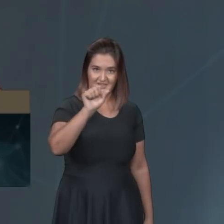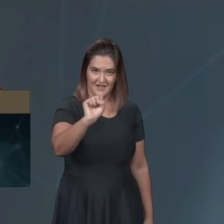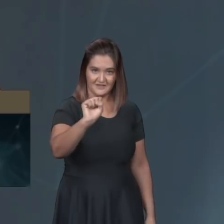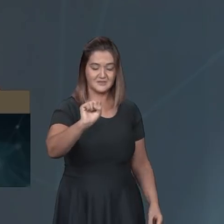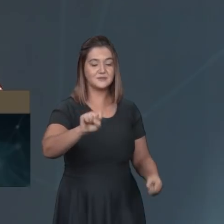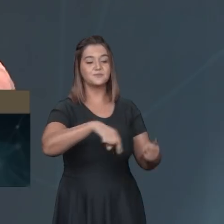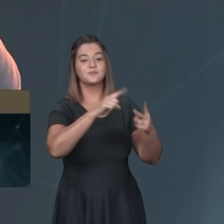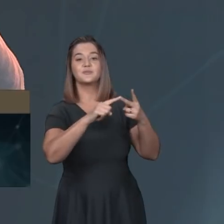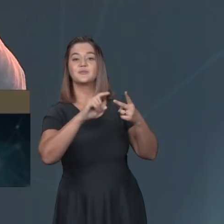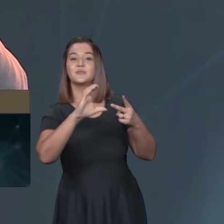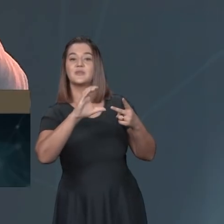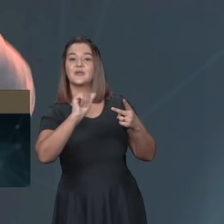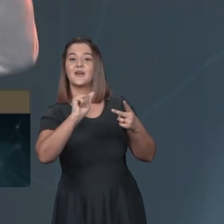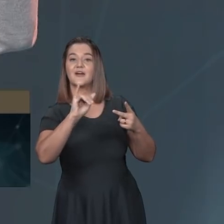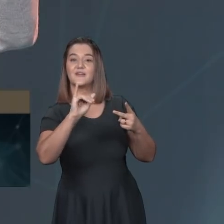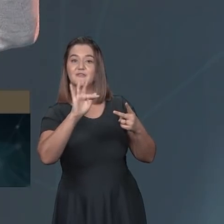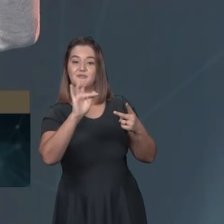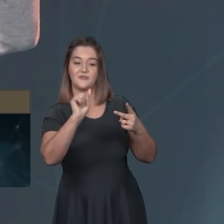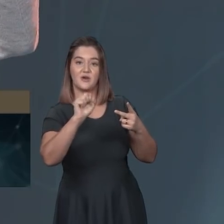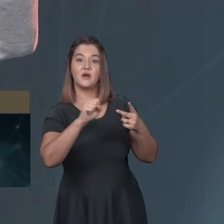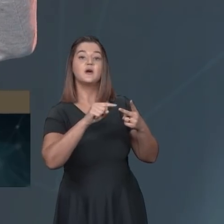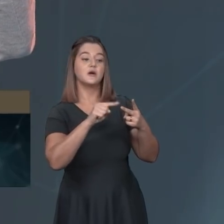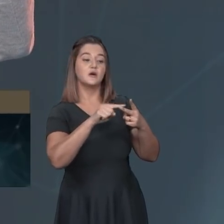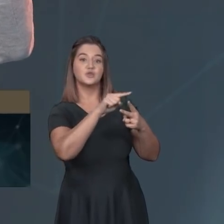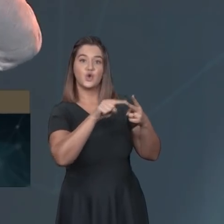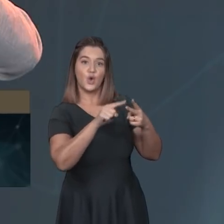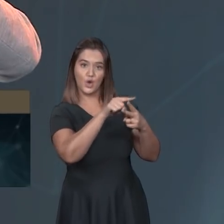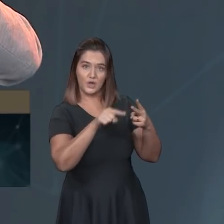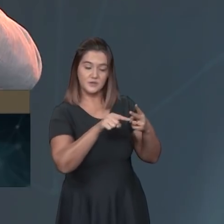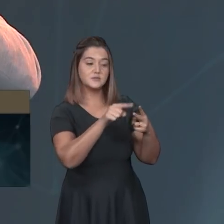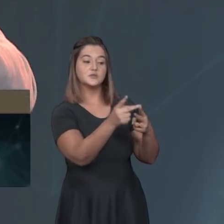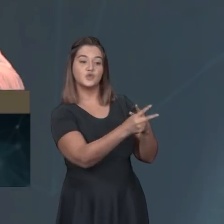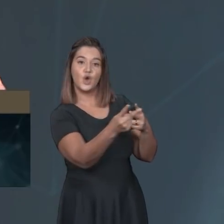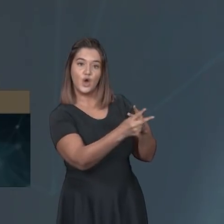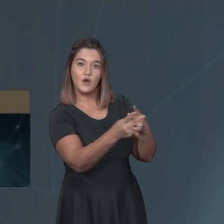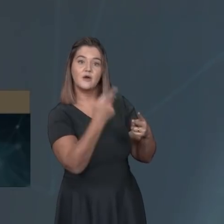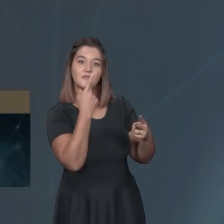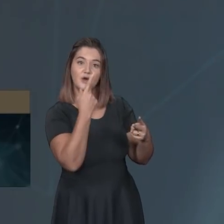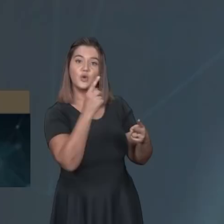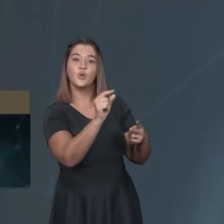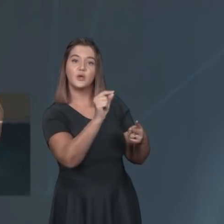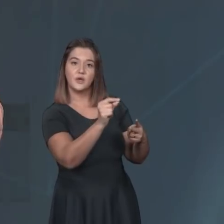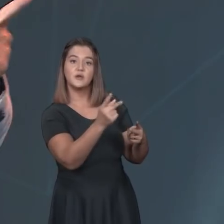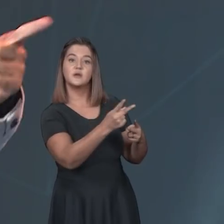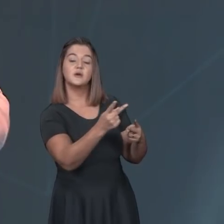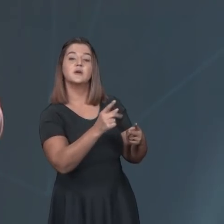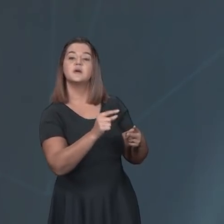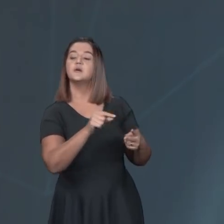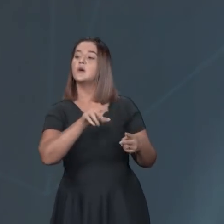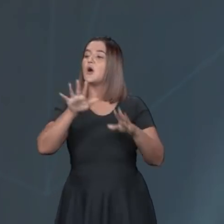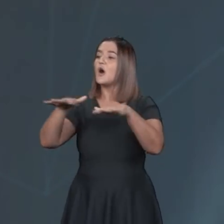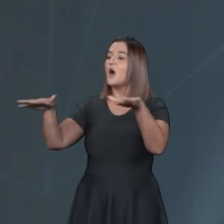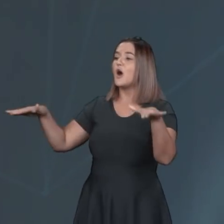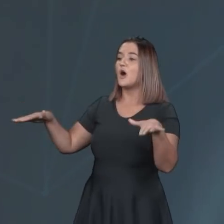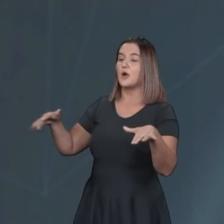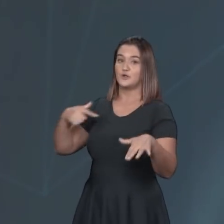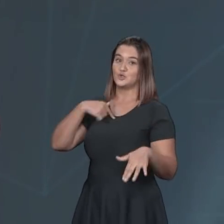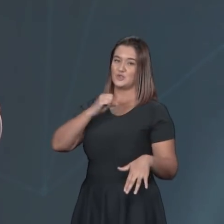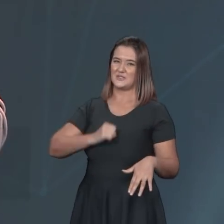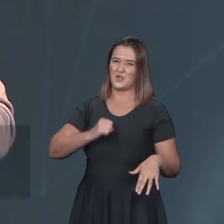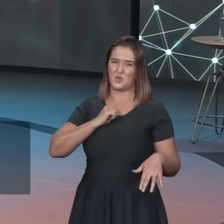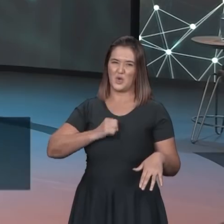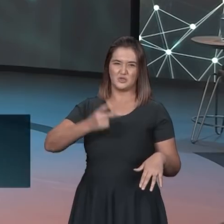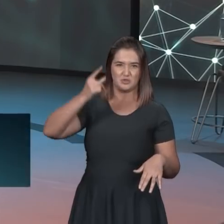Anás, naquele dia, tomou a palavra e falou algo que foi tomado pelo evangelista como sendo uma profecia, porque ele era o sumo sacerdote naquele